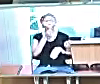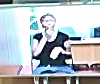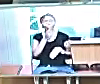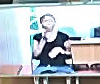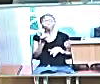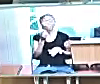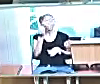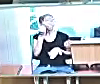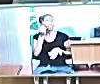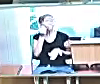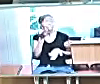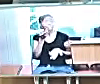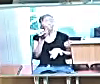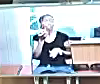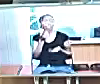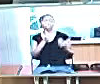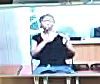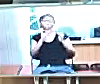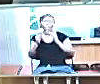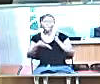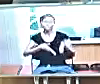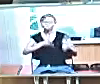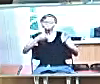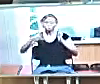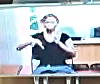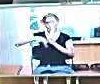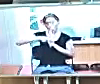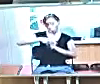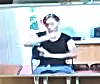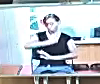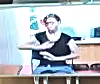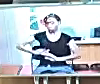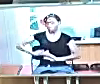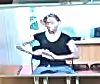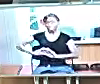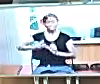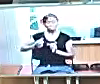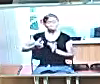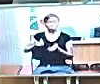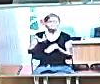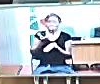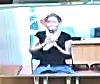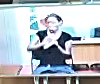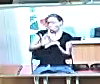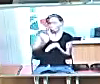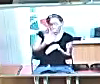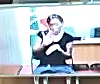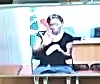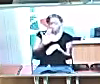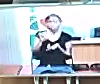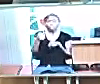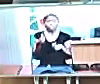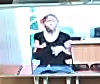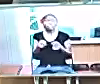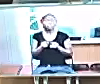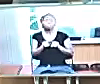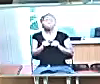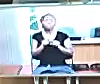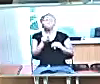fundos nelson os imóveis do estado que às vezes não estão vendendo nenhum recurso e o controle contínuo dos gastos foi